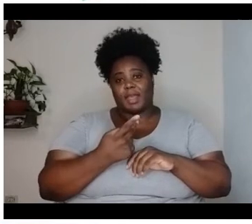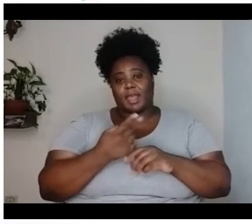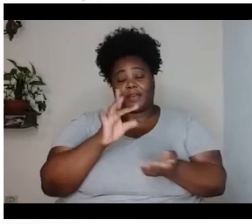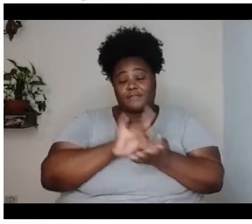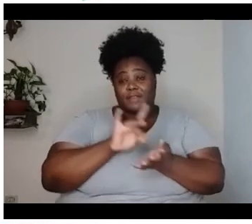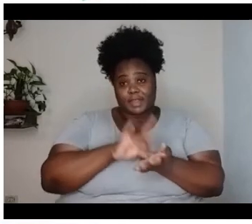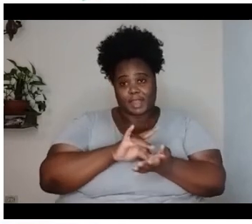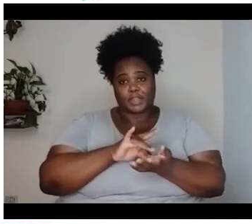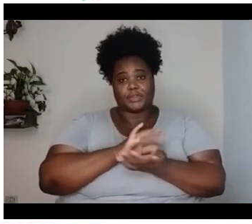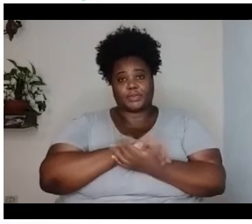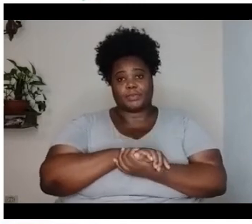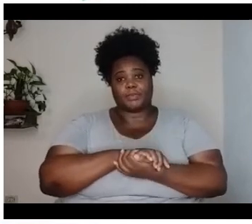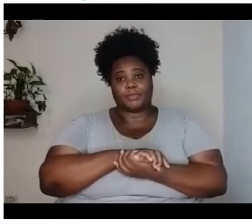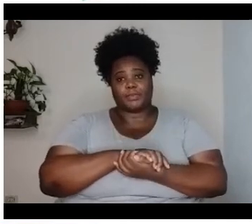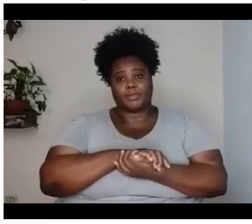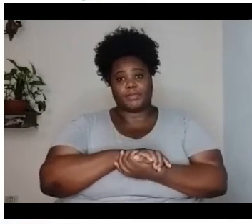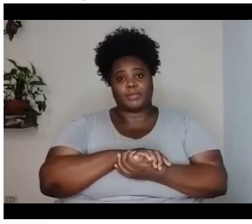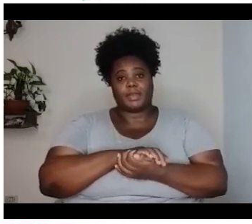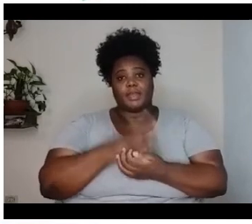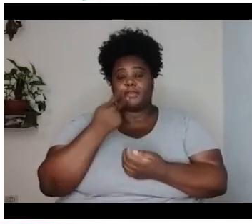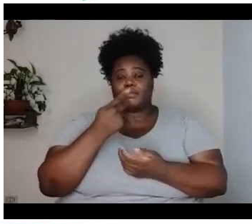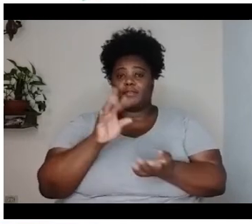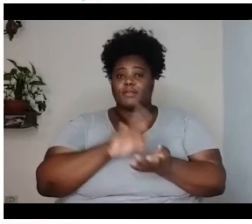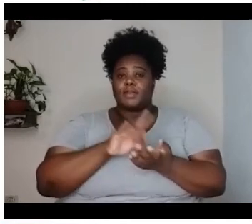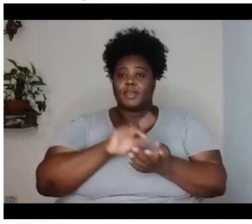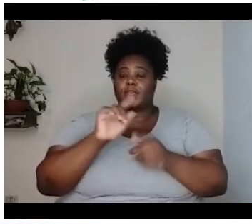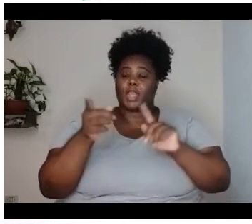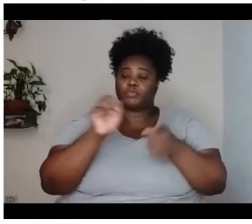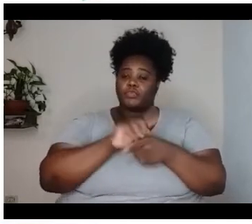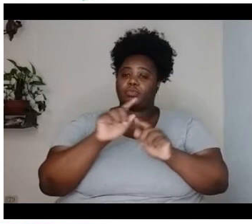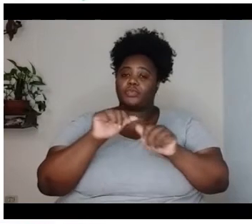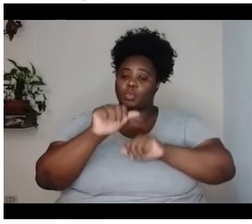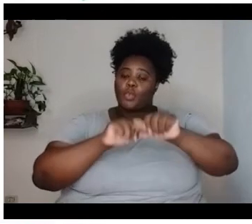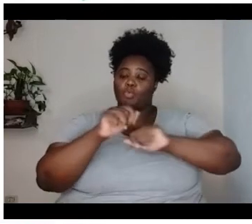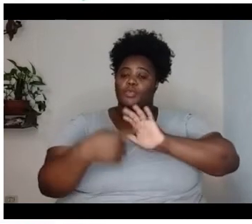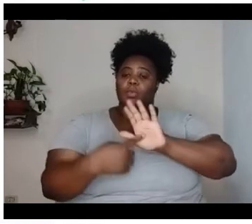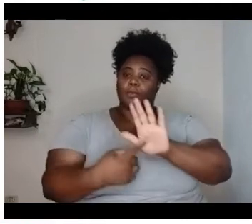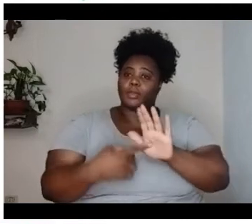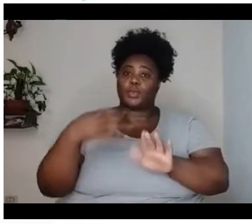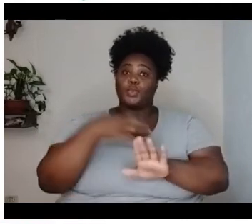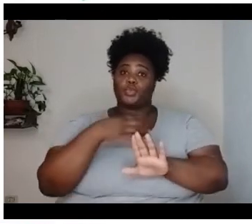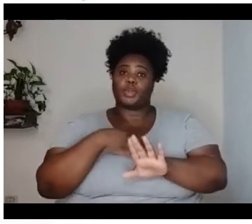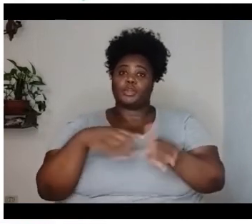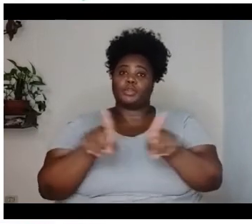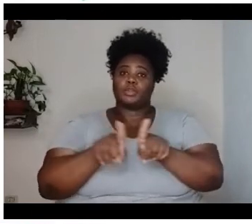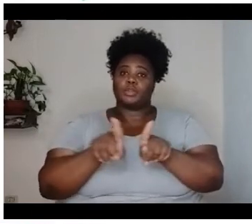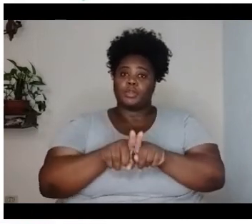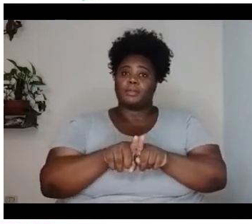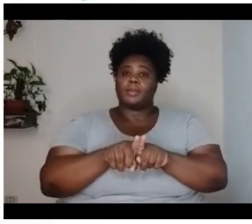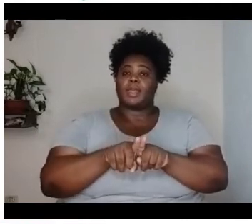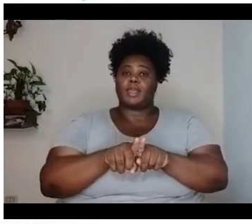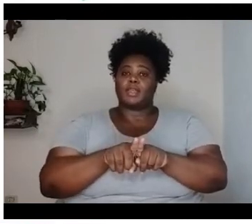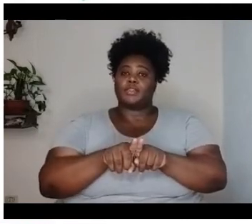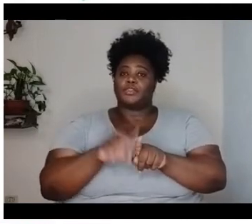né, algo que é noticiado, vira uma performance, vira uma forma também de oficializar um